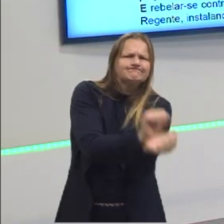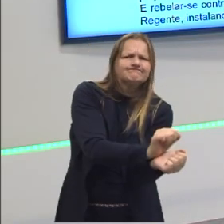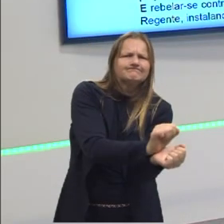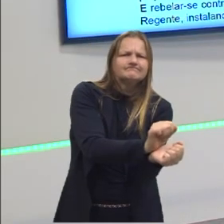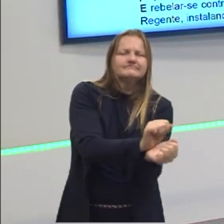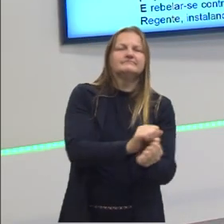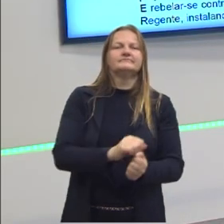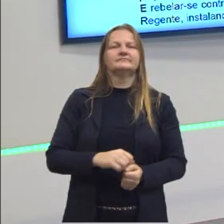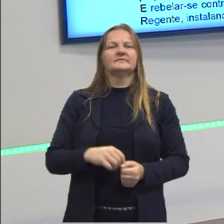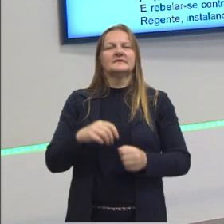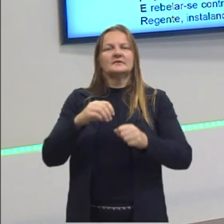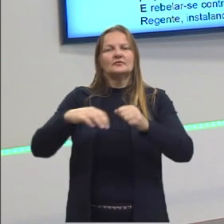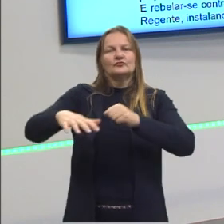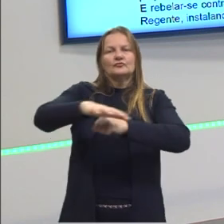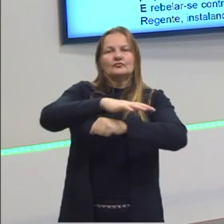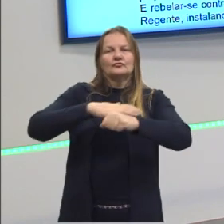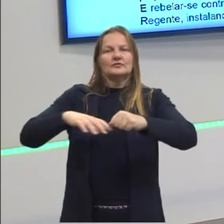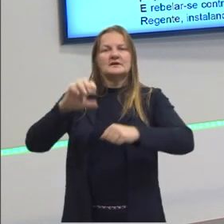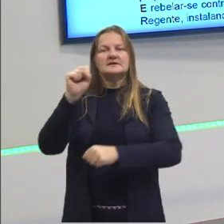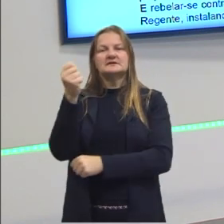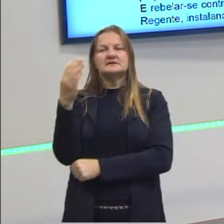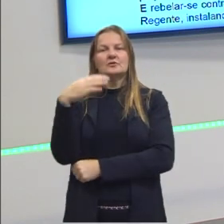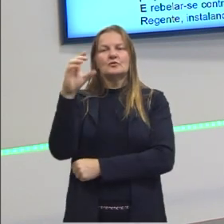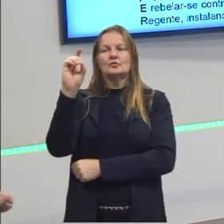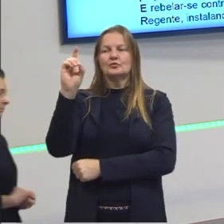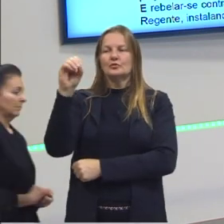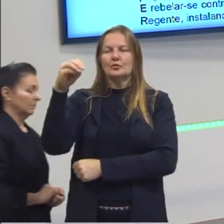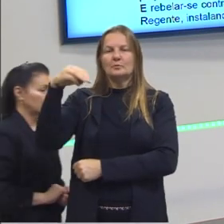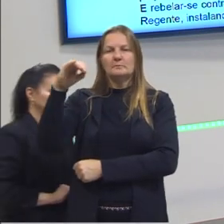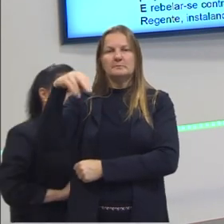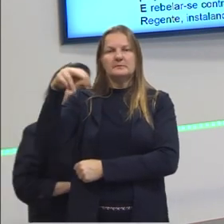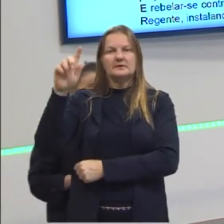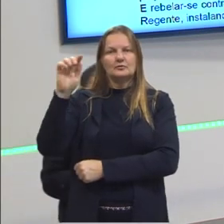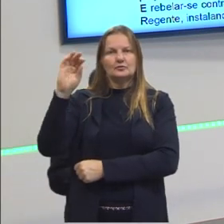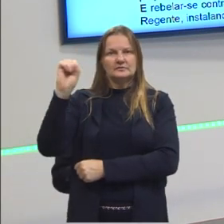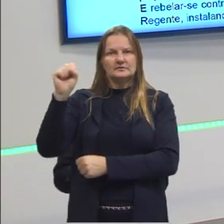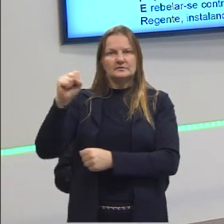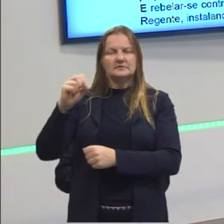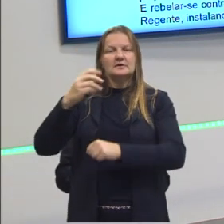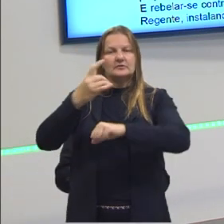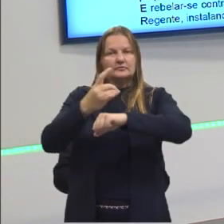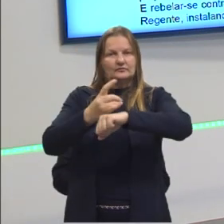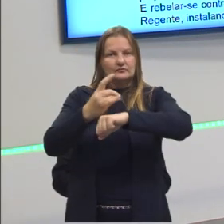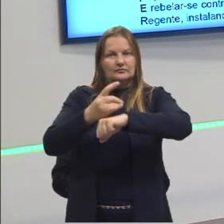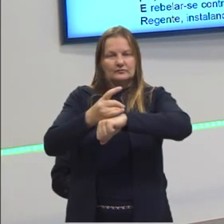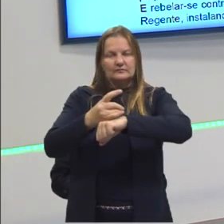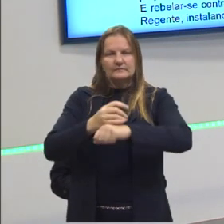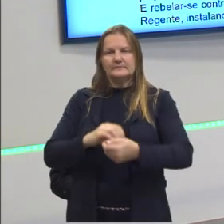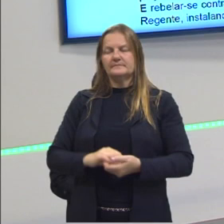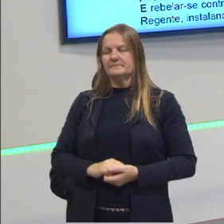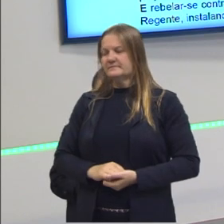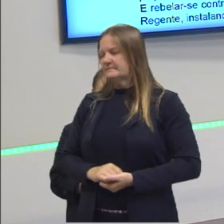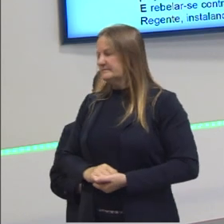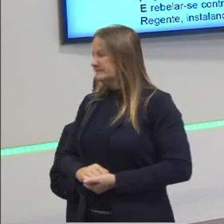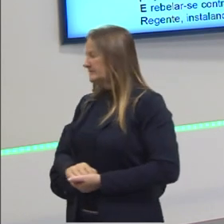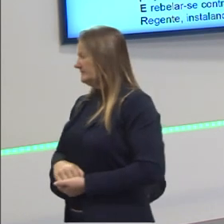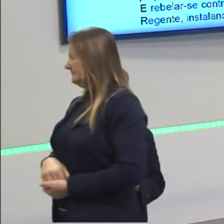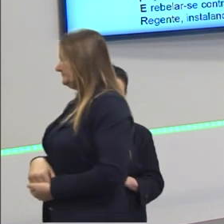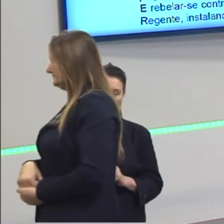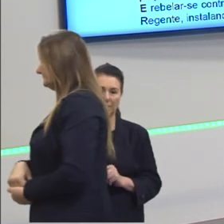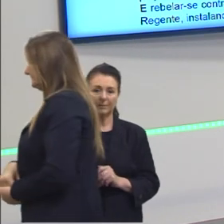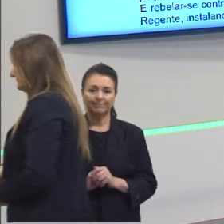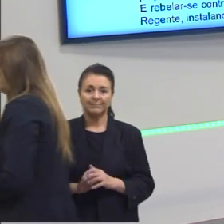né que teve na Ilha de São Domingos e essa revolta essa Revolução dos haitianos